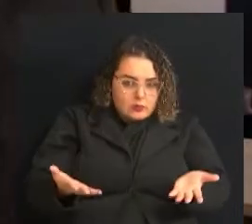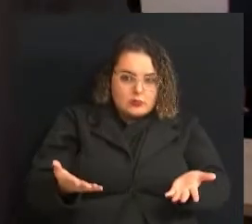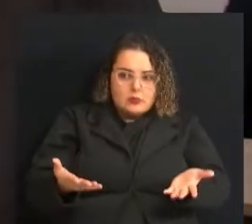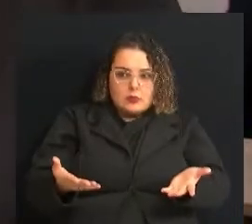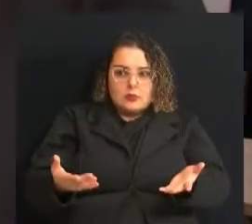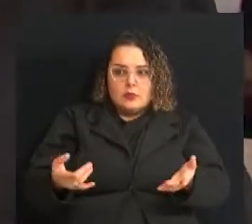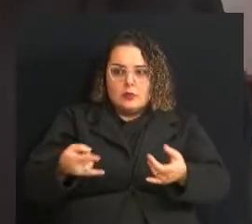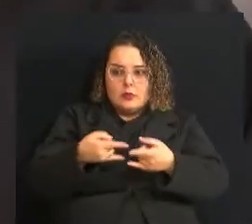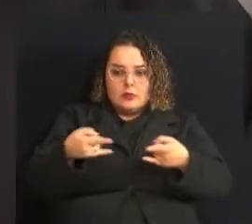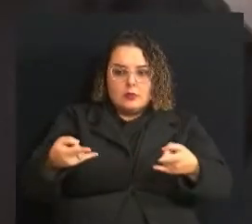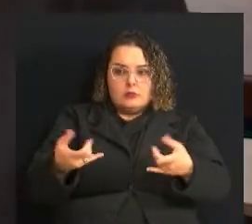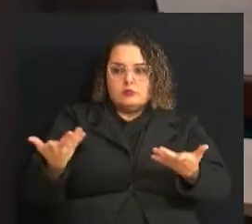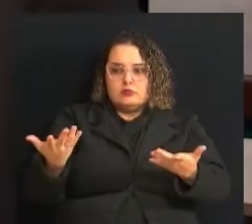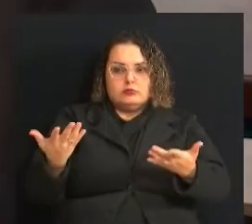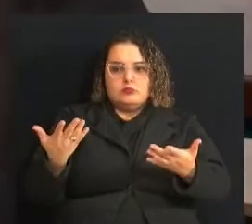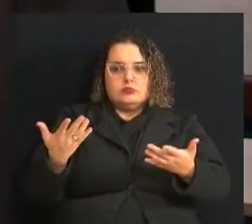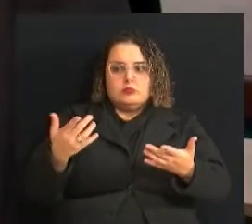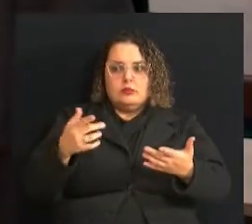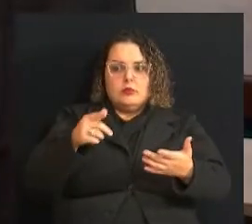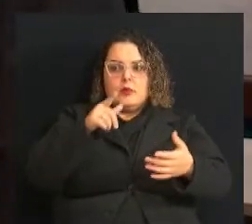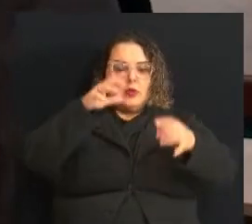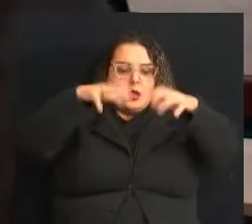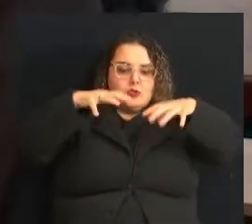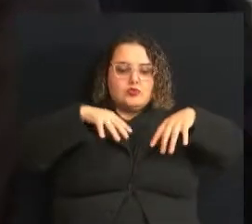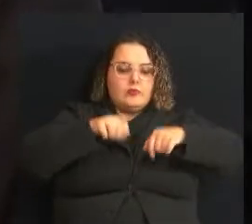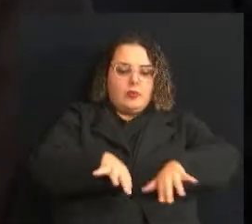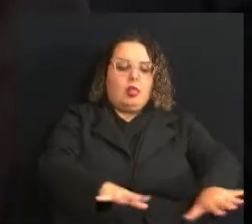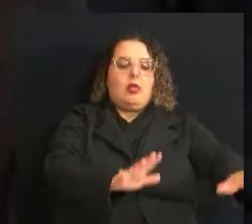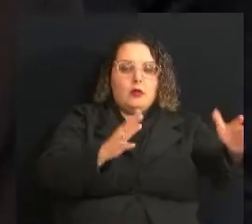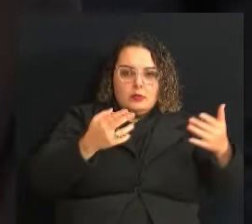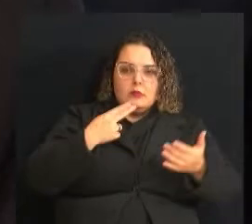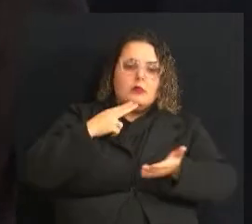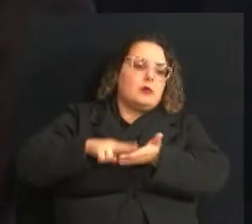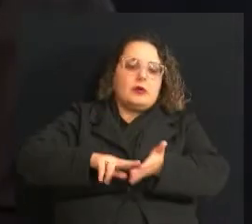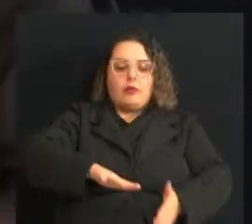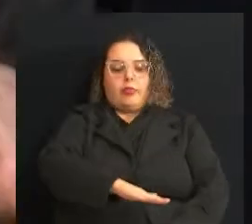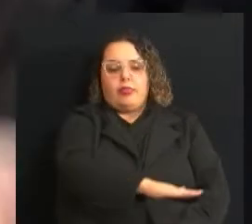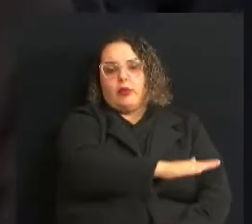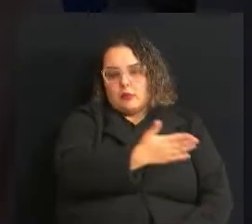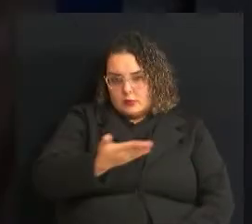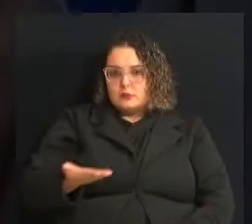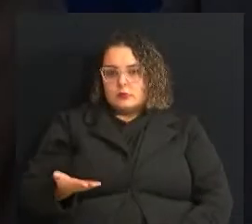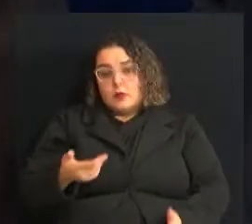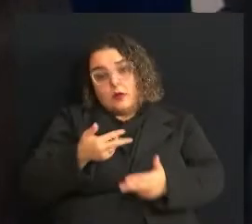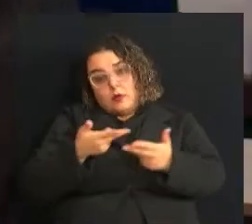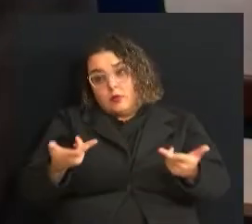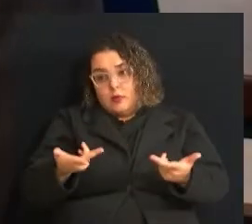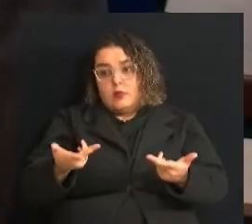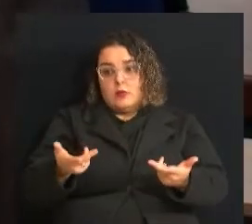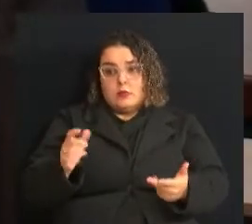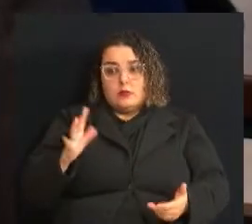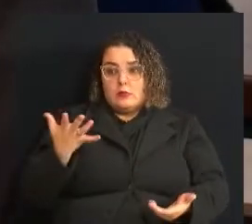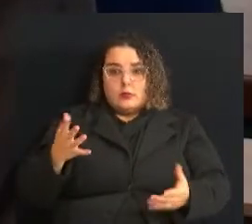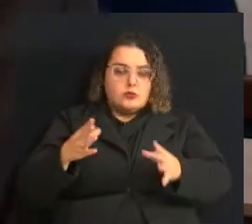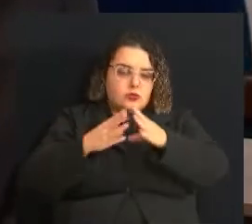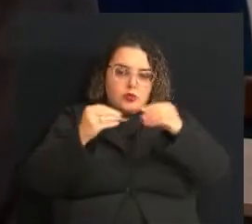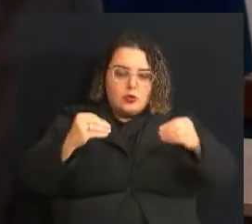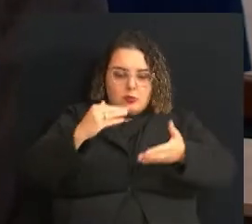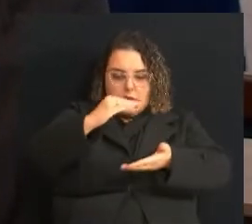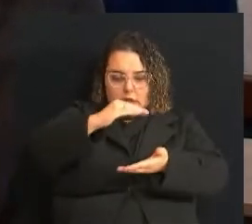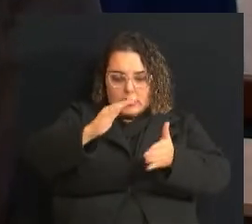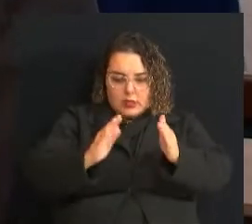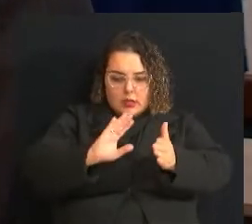caiu no lugar que a água levou, enfim, muitas coisas que acontecem, né? Some da caixinha de correio, muita coisa pode